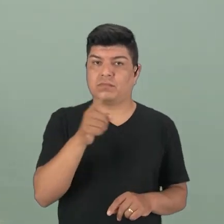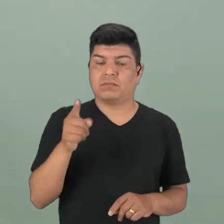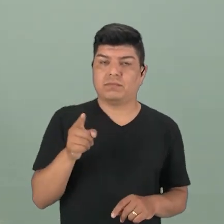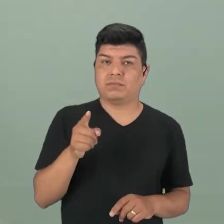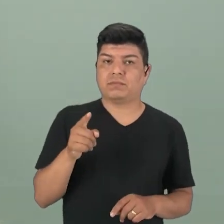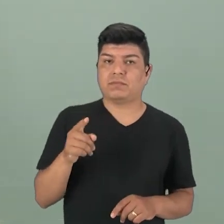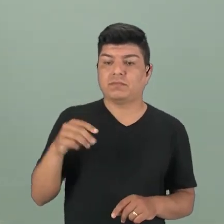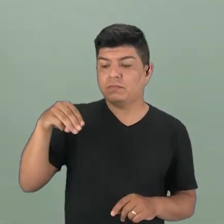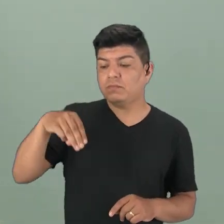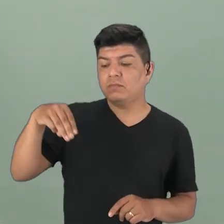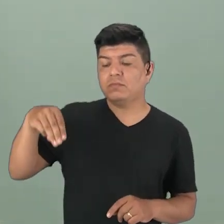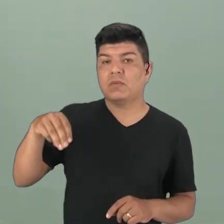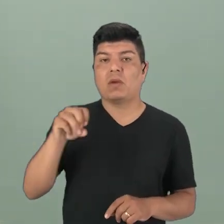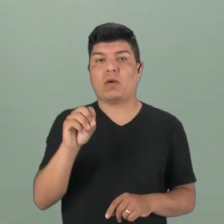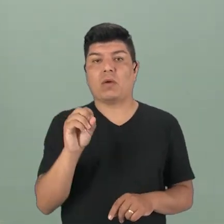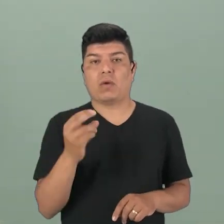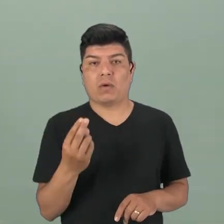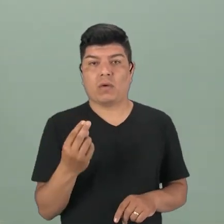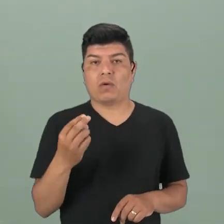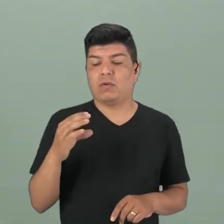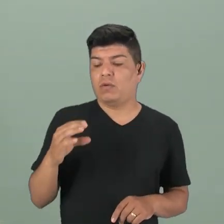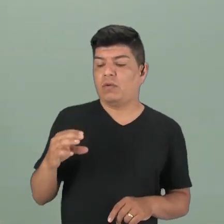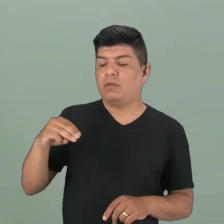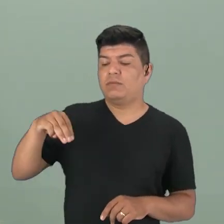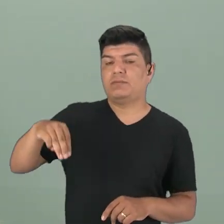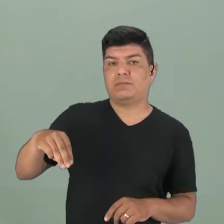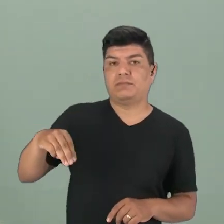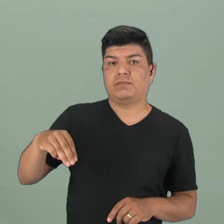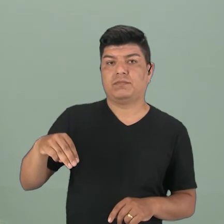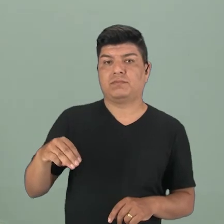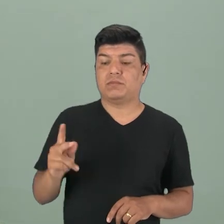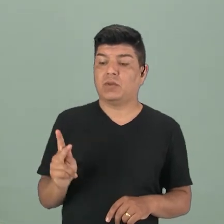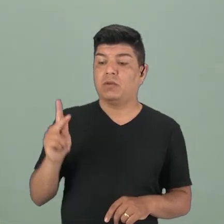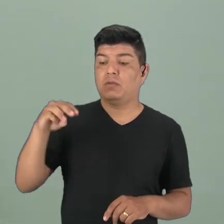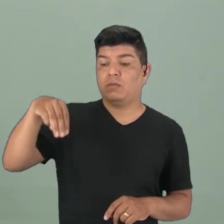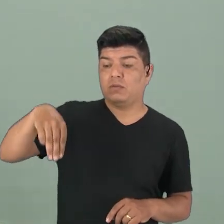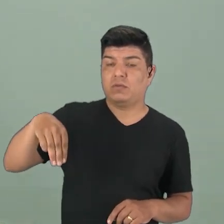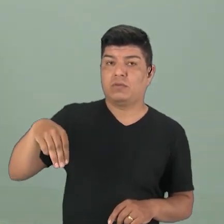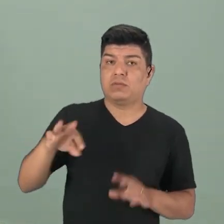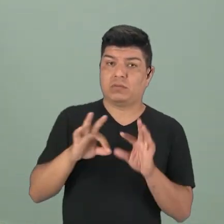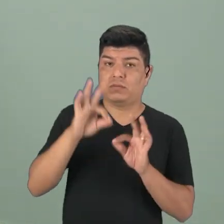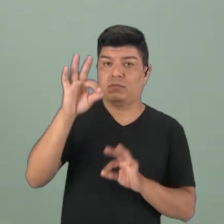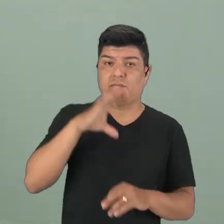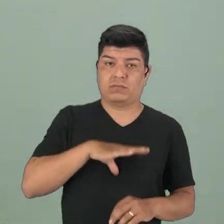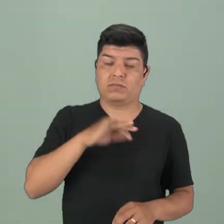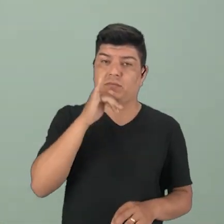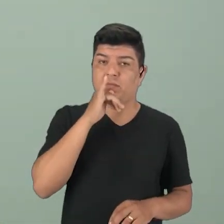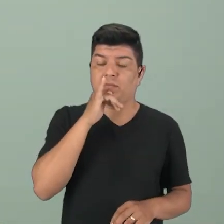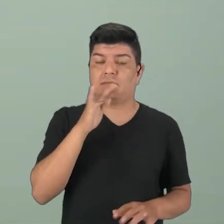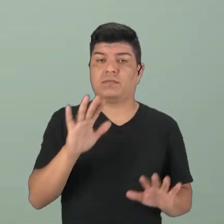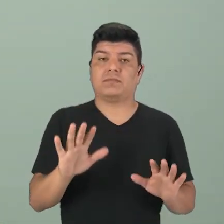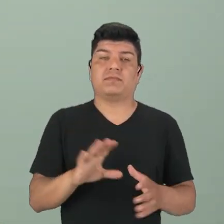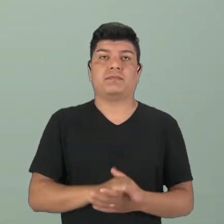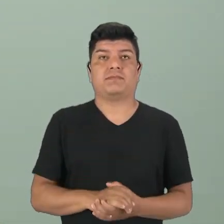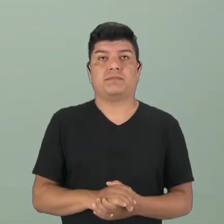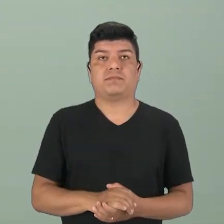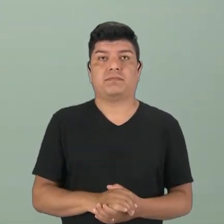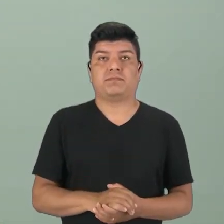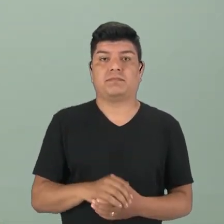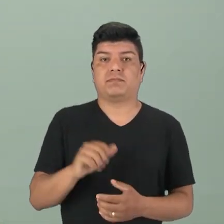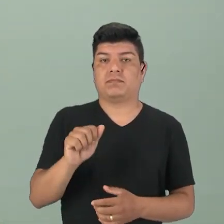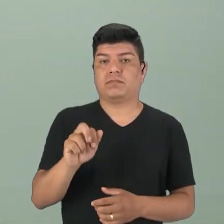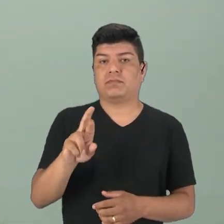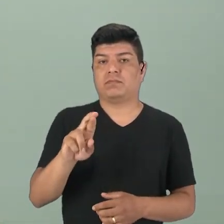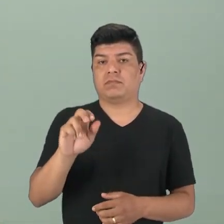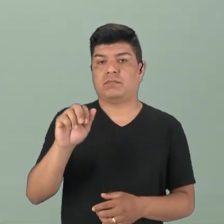falo de milímetros e centímetros. Quando eu uso a questão do quilômetro, é na distância das cidades. Por exemplo, aqui, ó. Arnaldo, ele